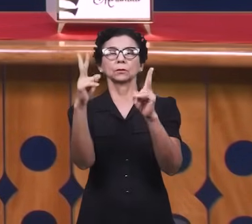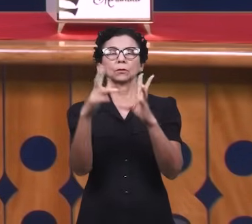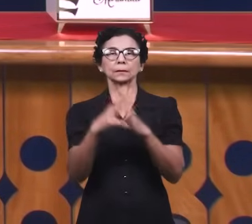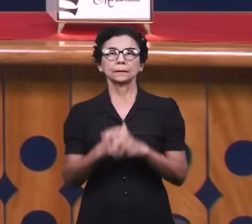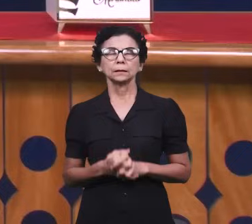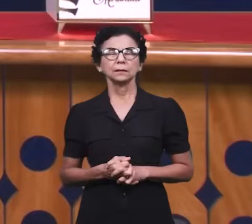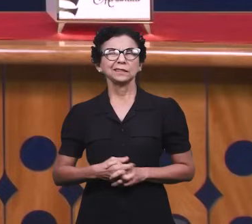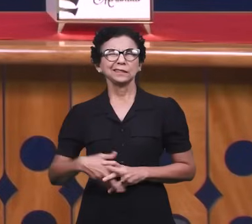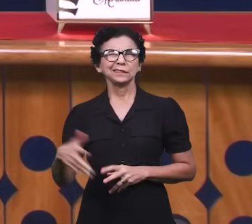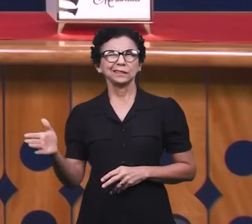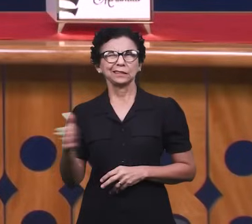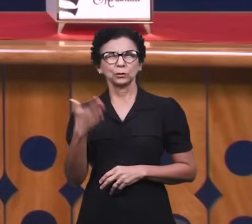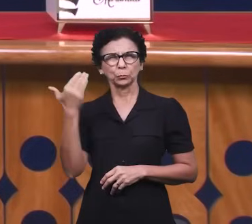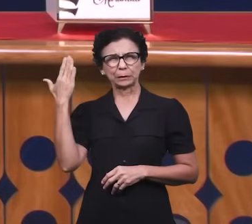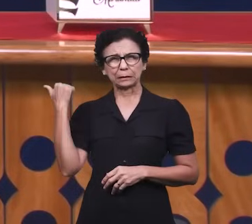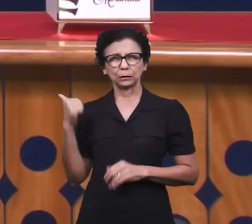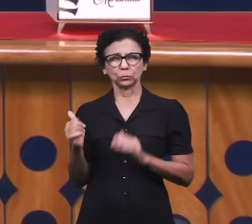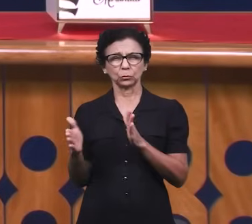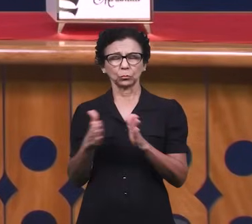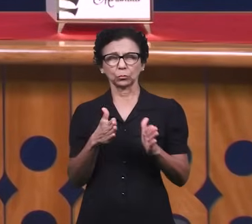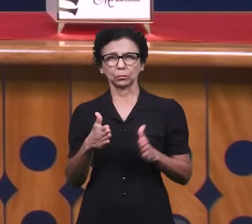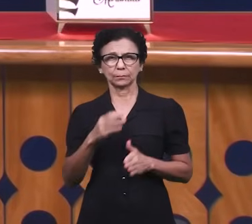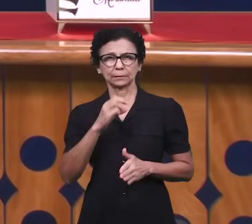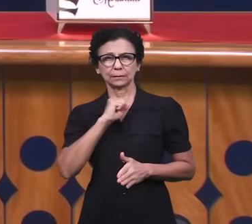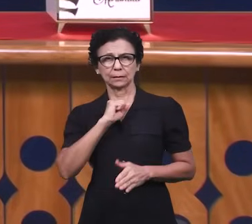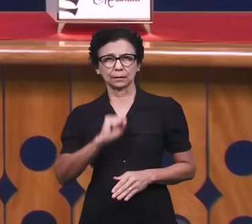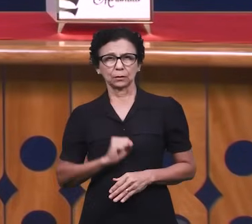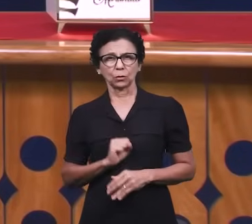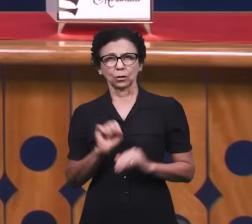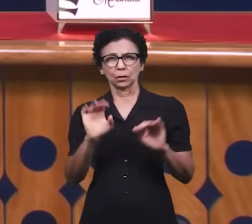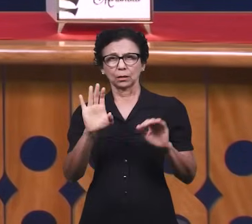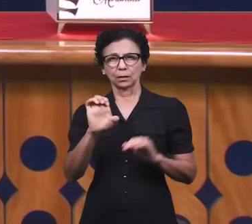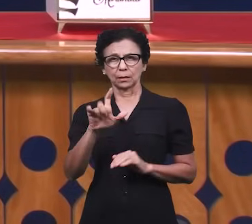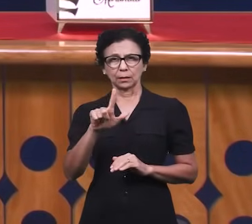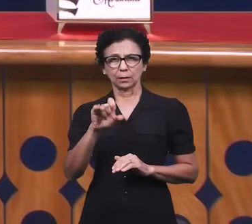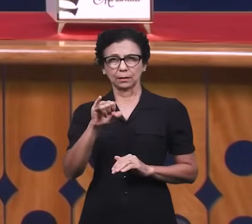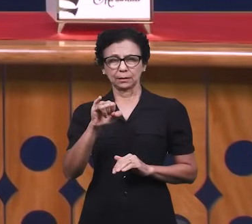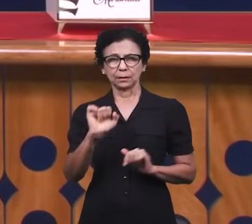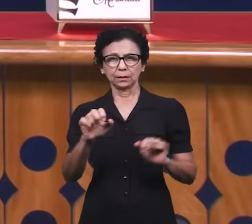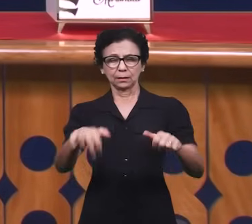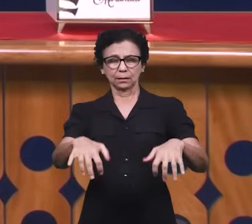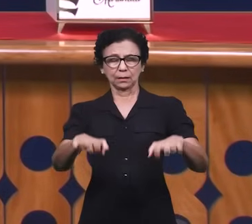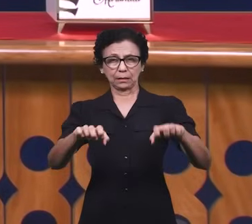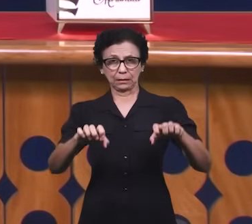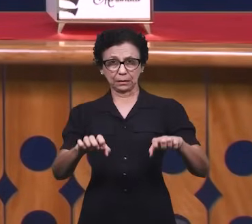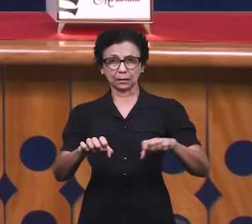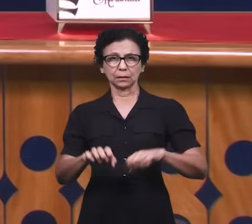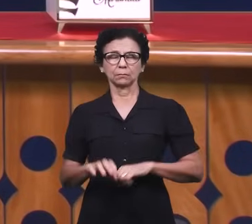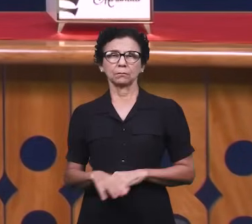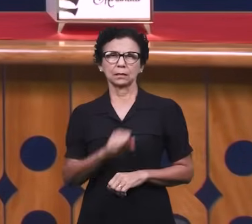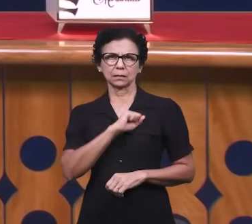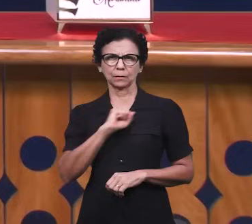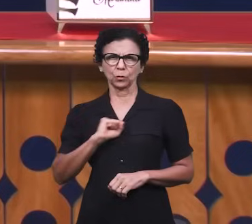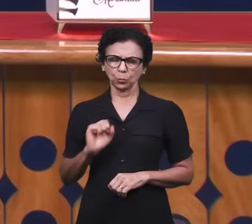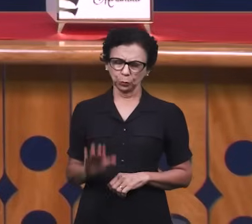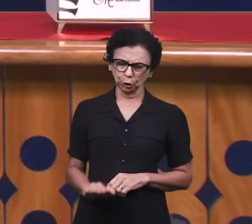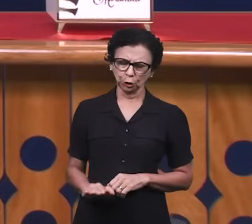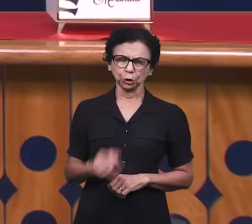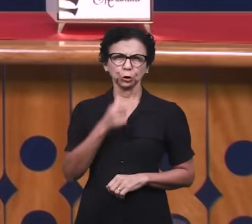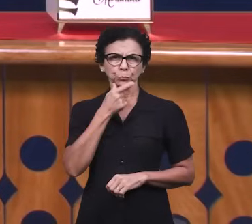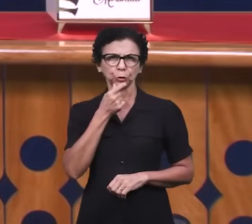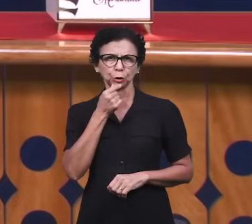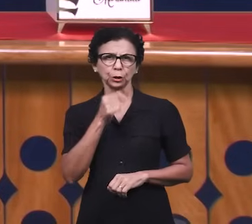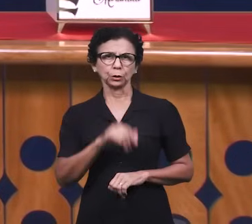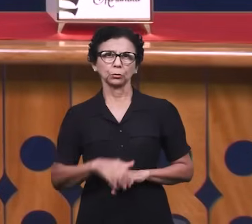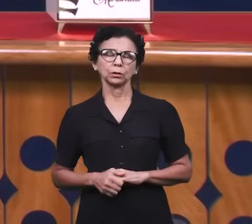do sacerdote Eli, sendo Samuel pequeno, quando foram enfrentar os filisteus, eles levaram a